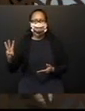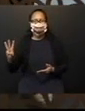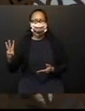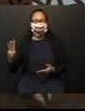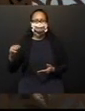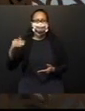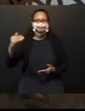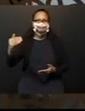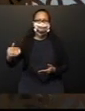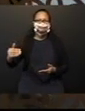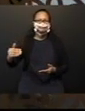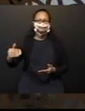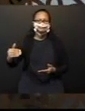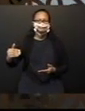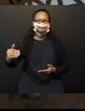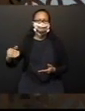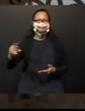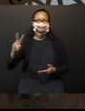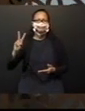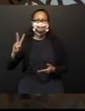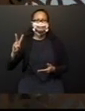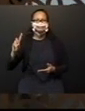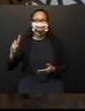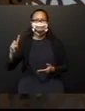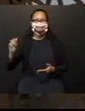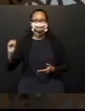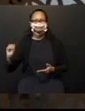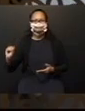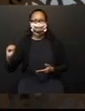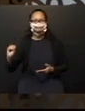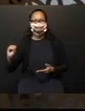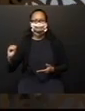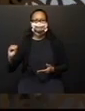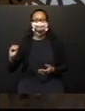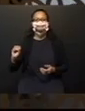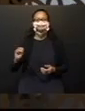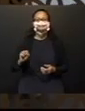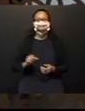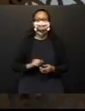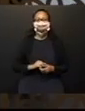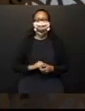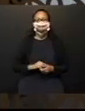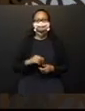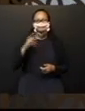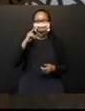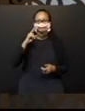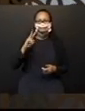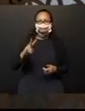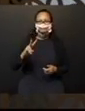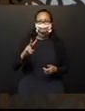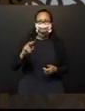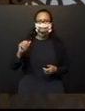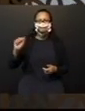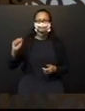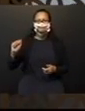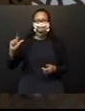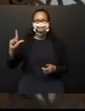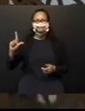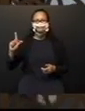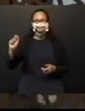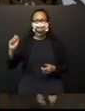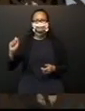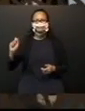até a página 218, olha lá. Então, nós vamos ver o algoritmo da